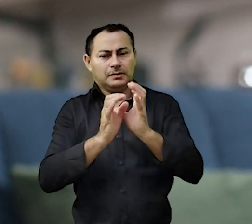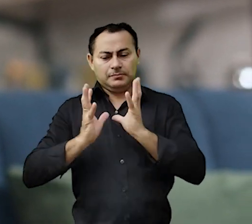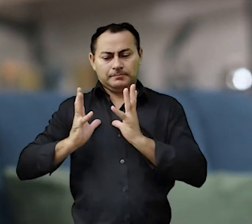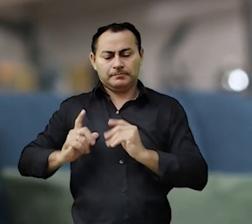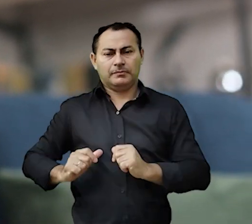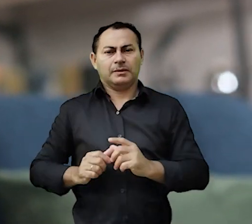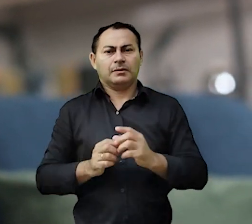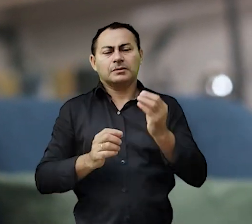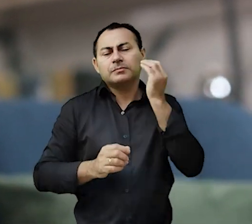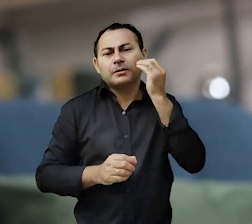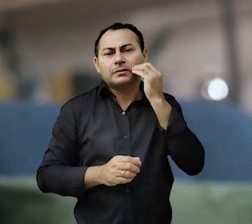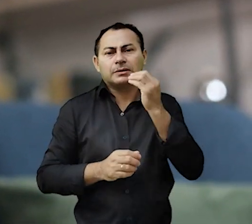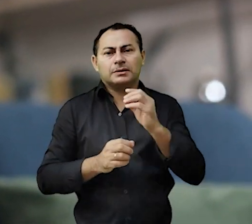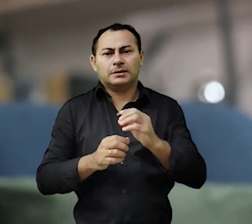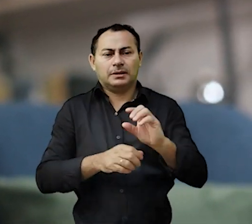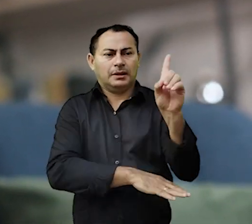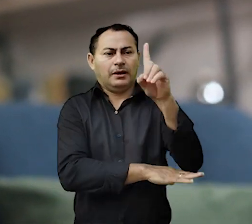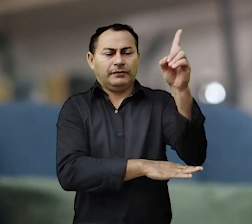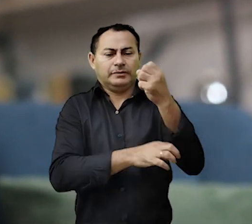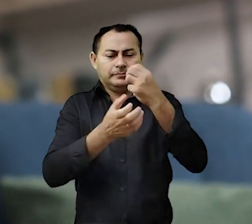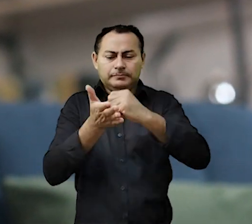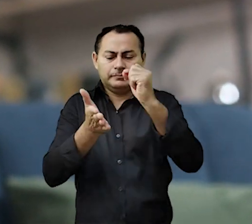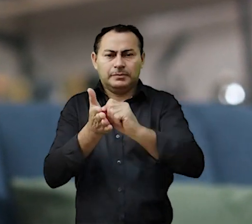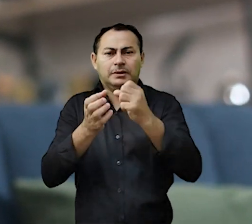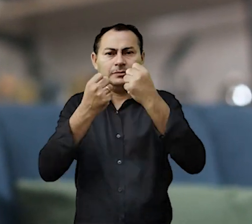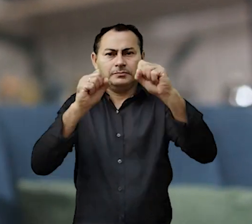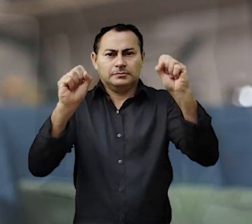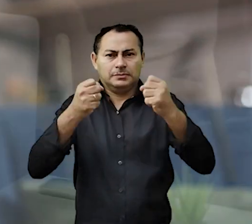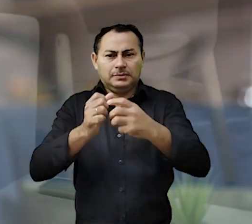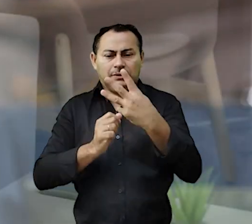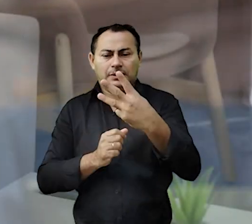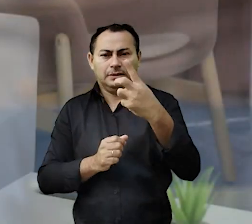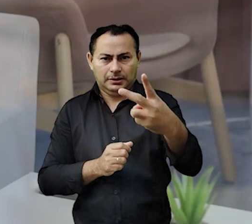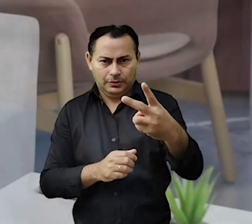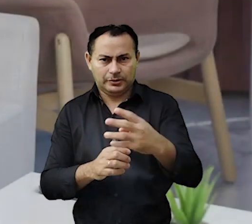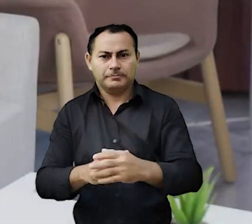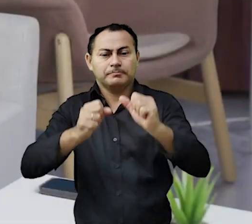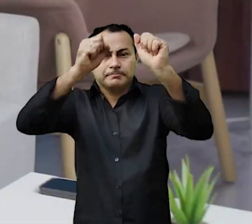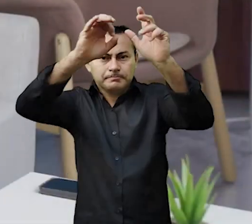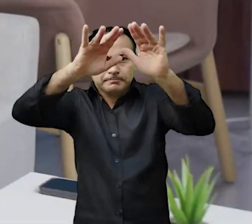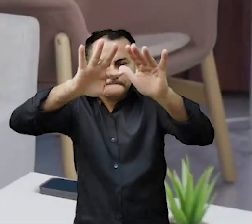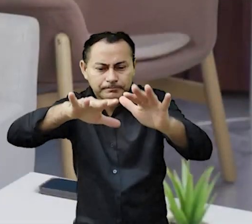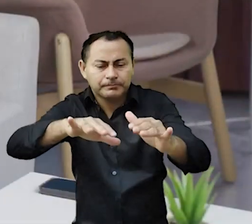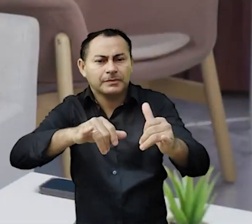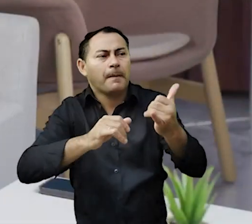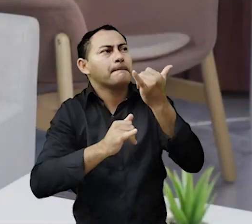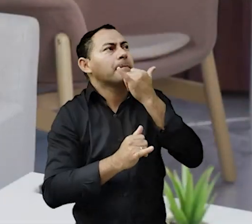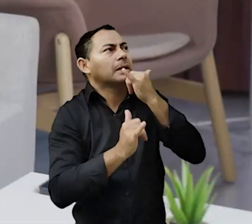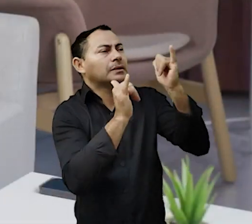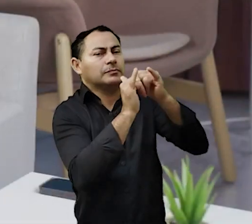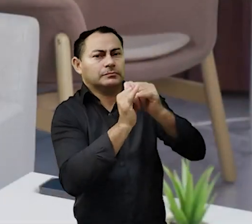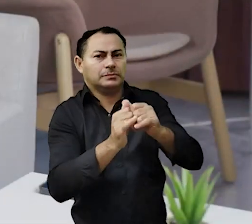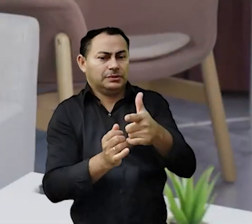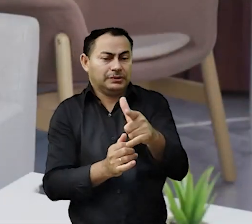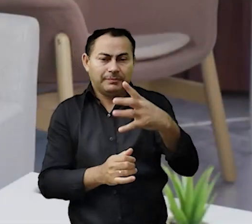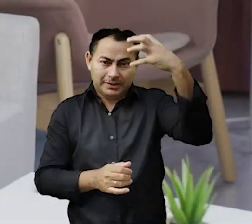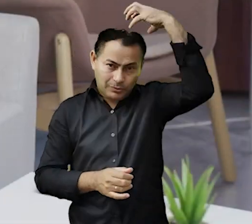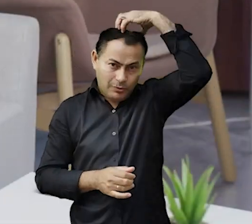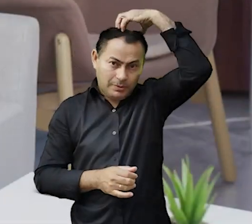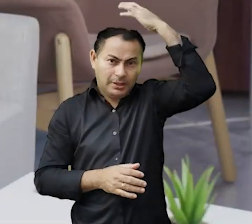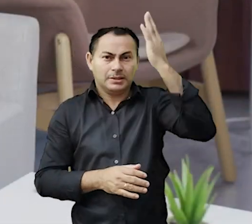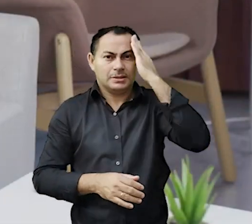experimenta o que Davi descreveu no Salmo 32. A bênção do perdão. Quando você não sente mais culpa, você sabe